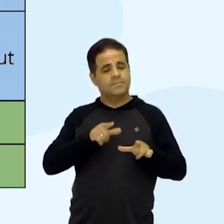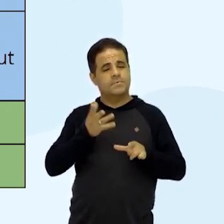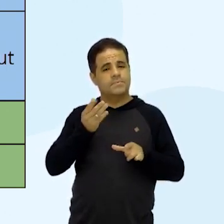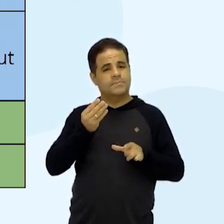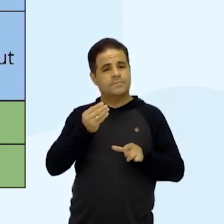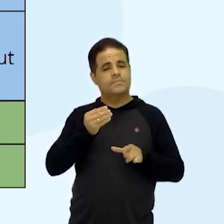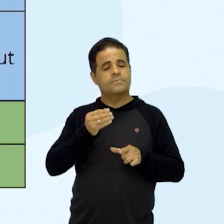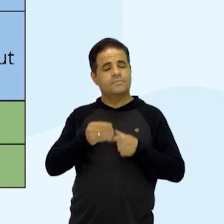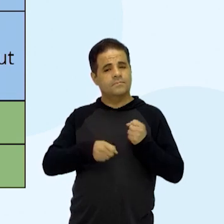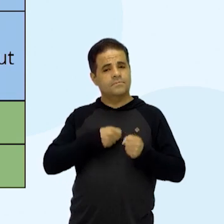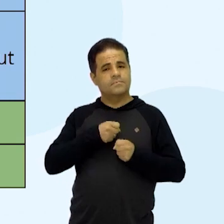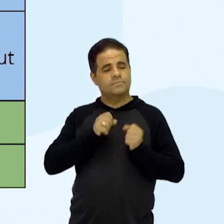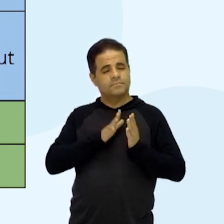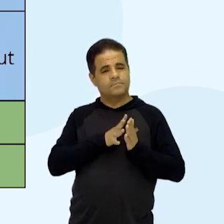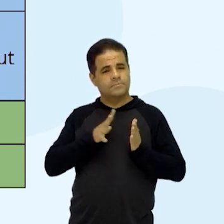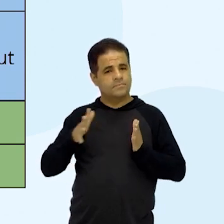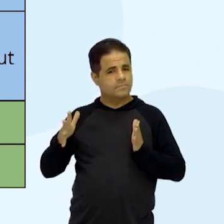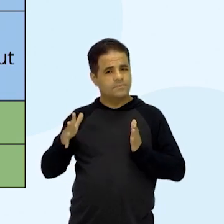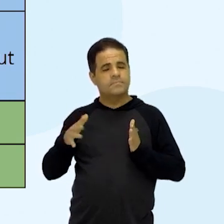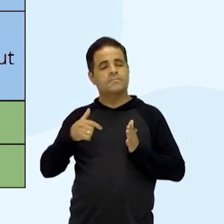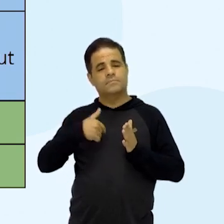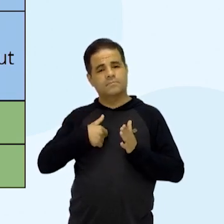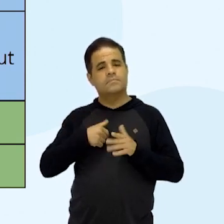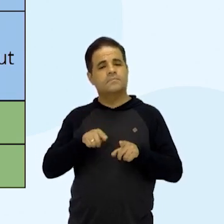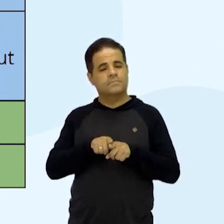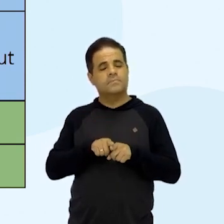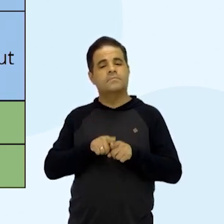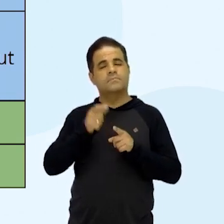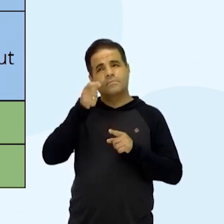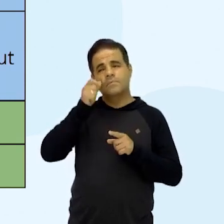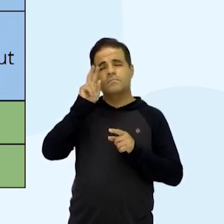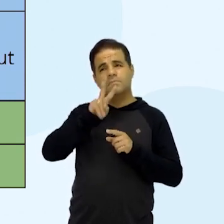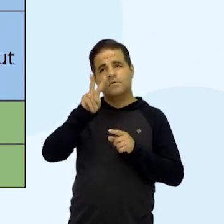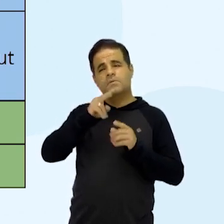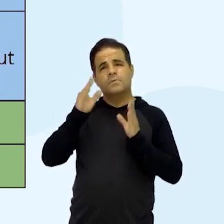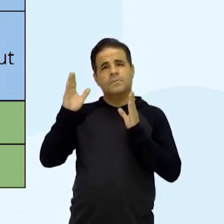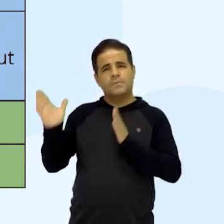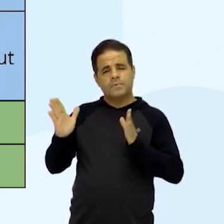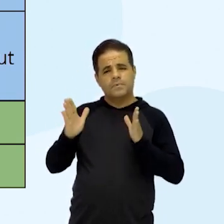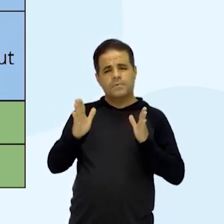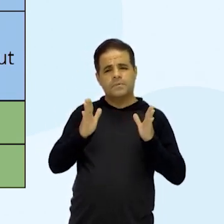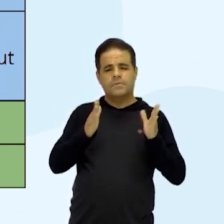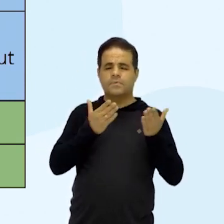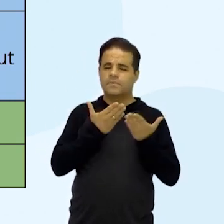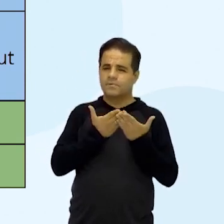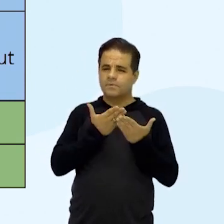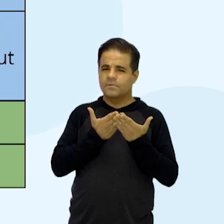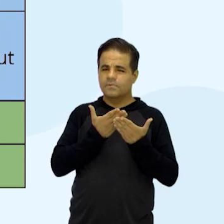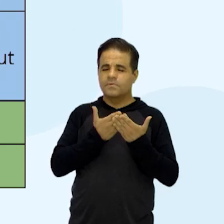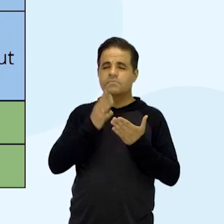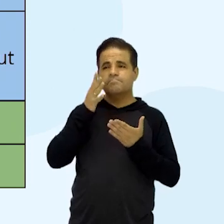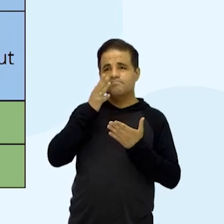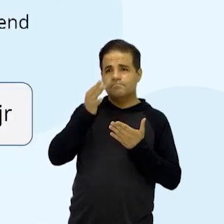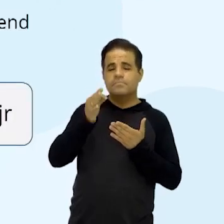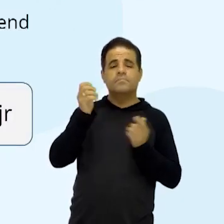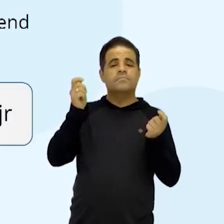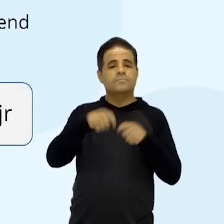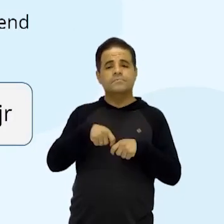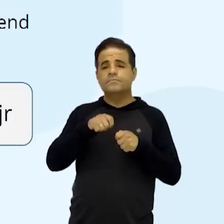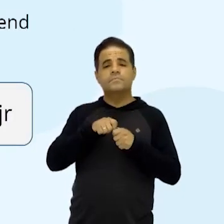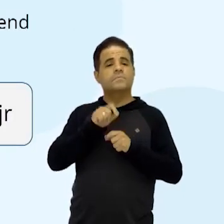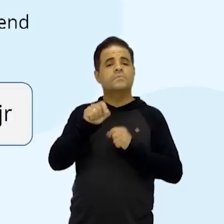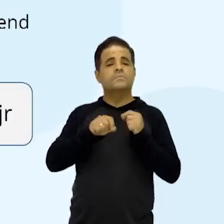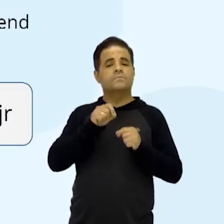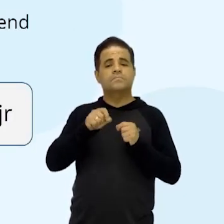no oitavo ano, o going to e o will. Então, deem uma olhada, estudem isso aí, right? E o que vocês podem